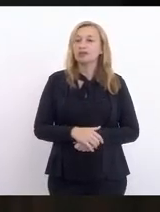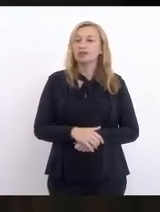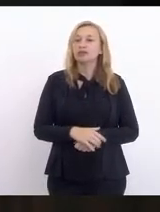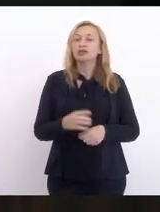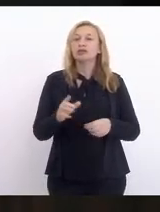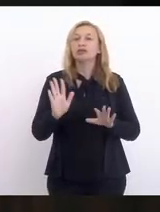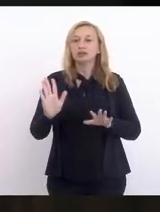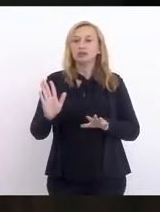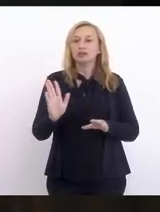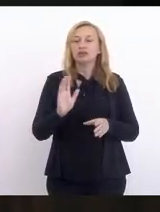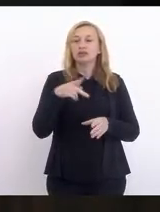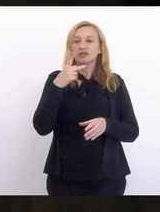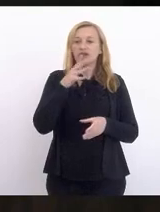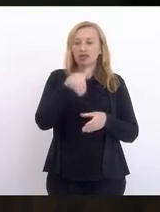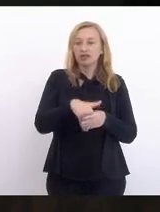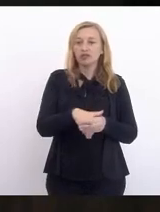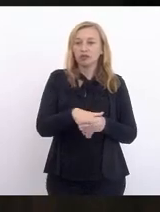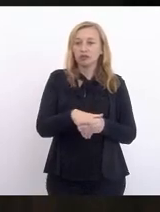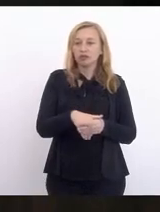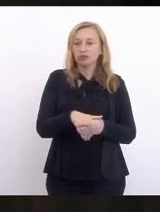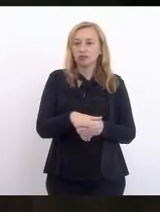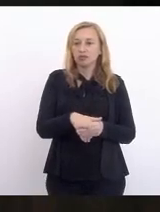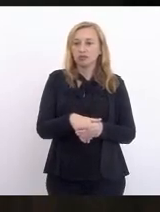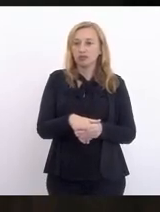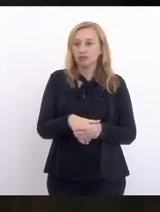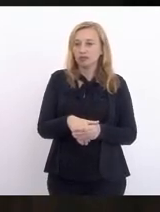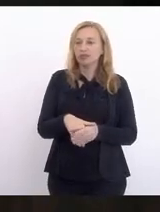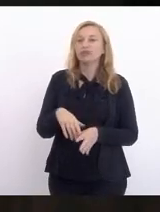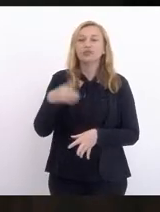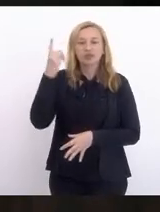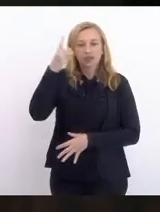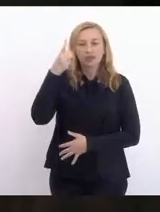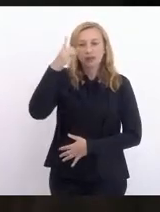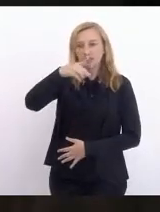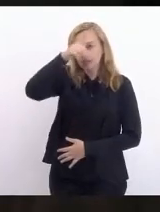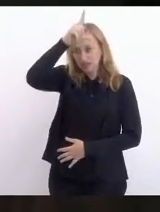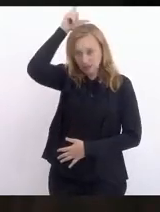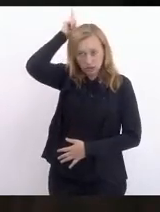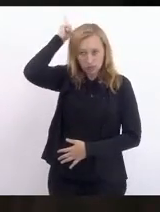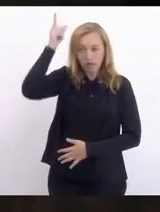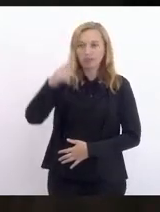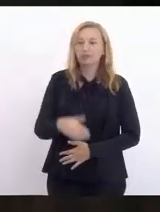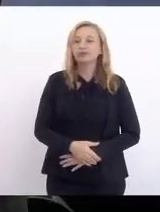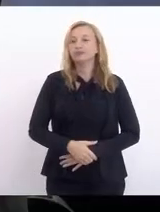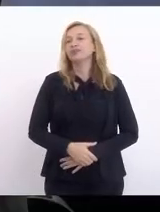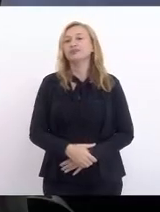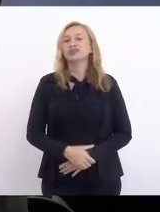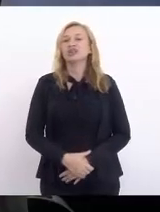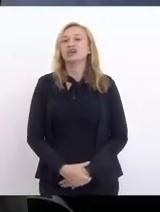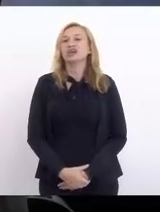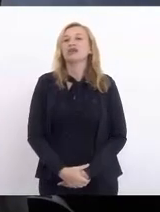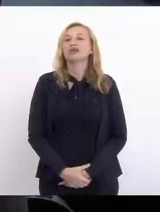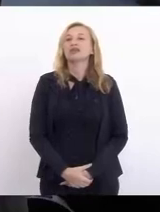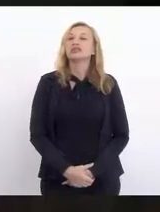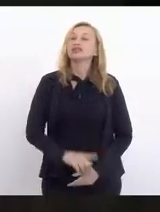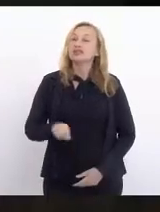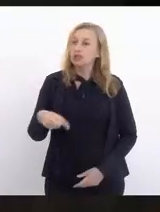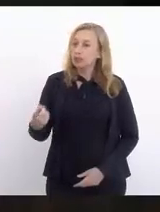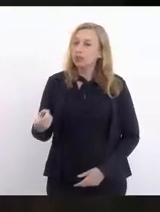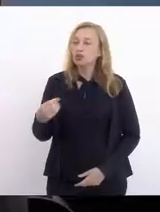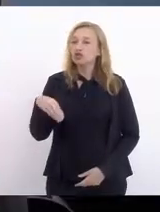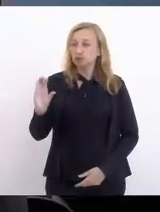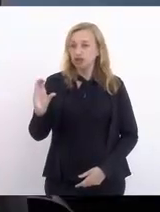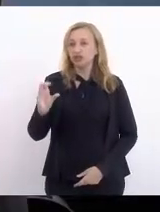para declaração de voto relação de voto declaração de voto Deputado Luiz Paulo depois do